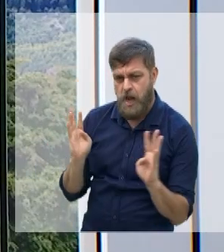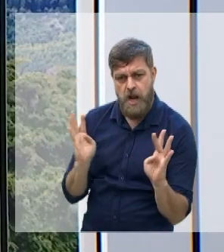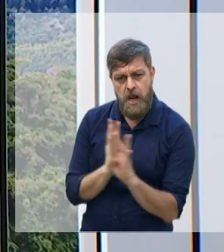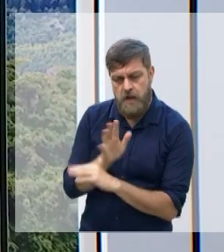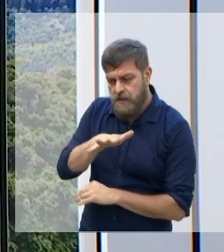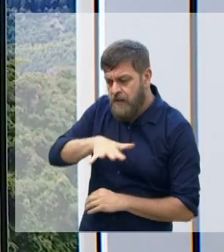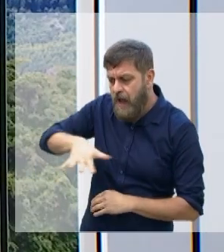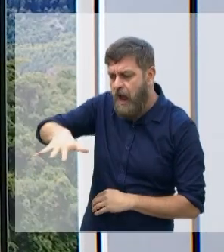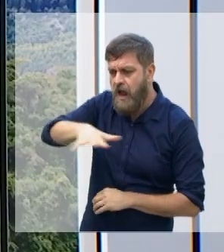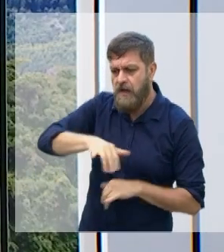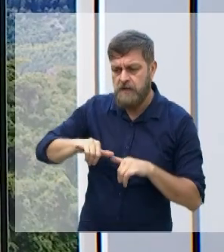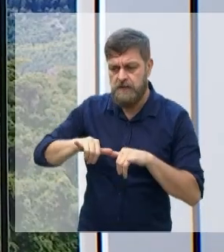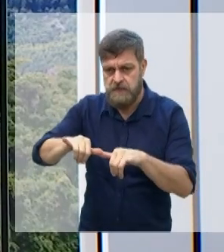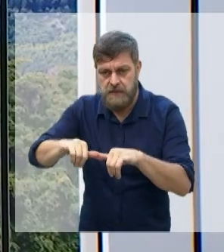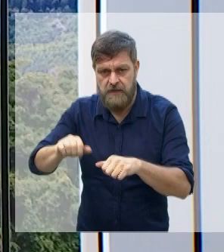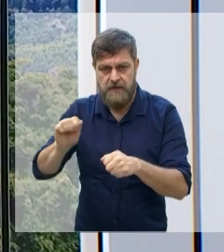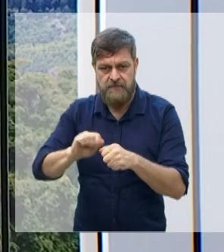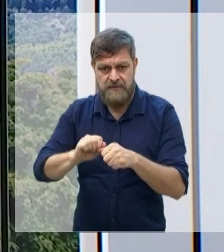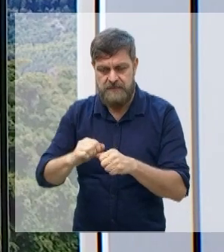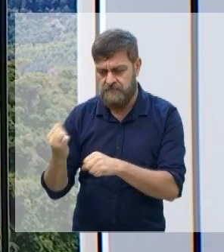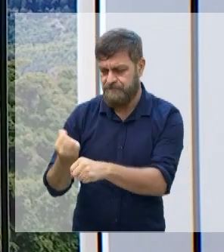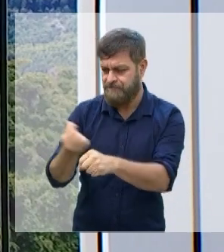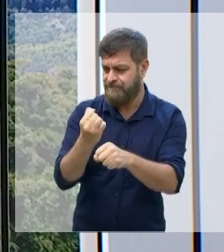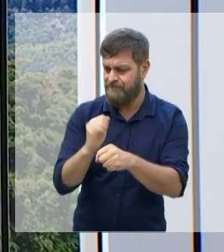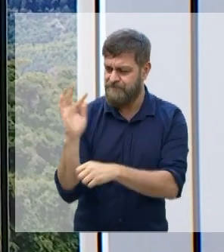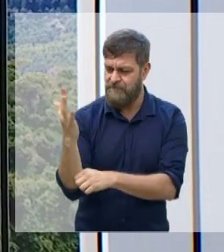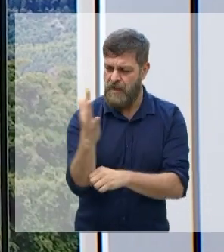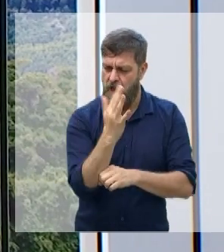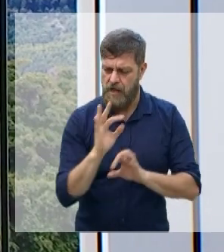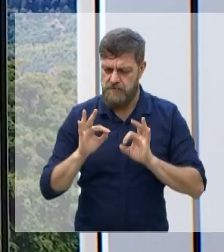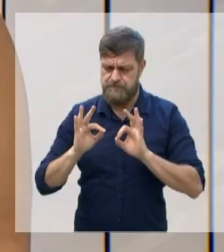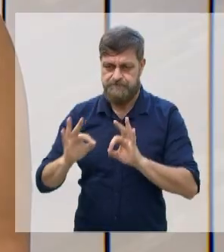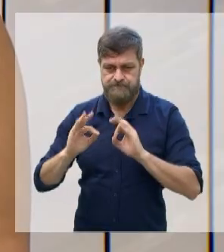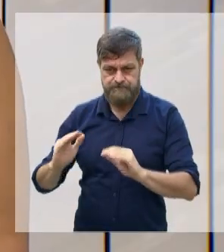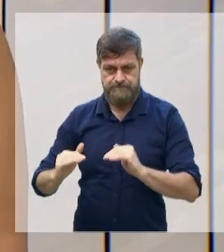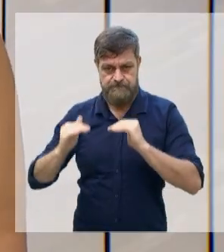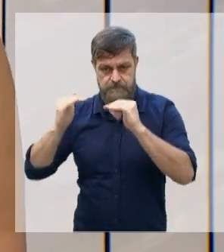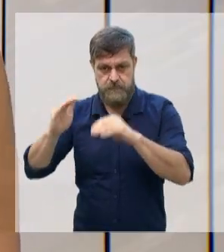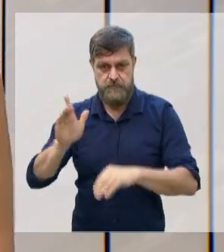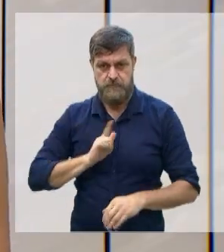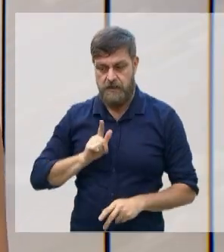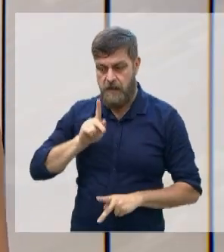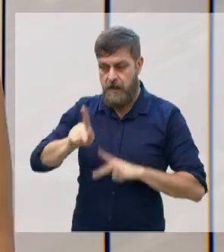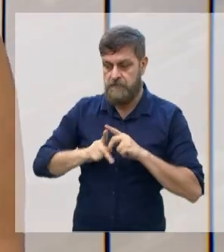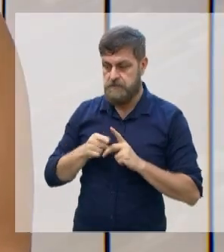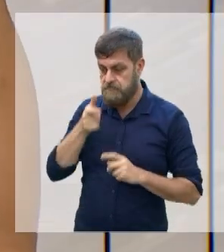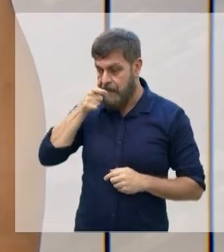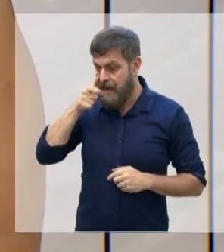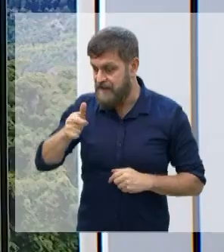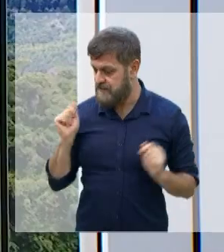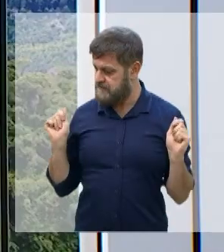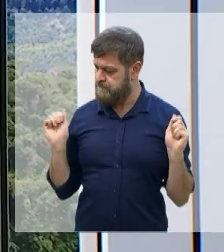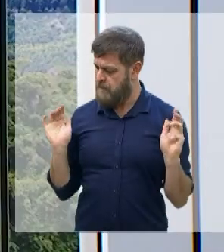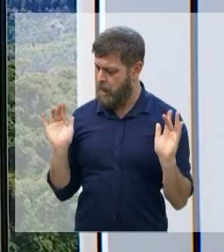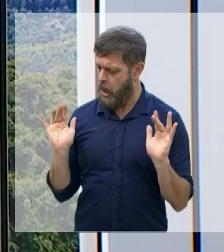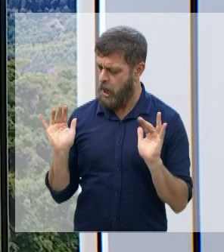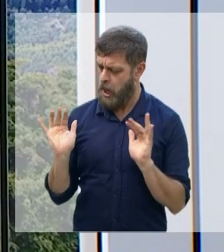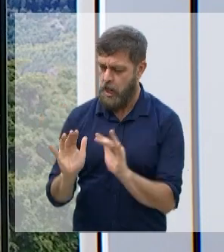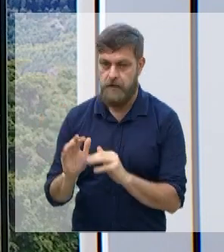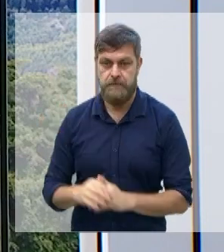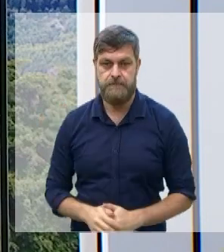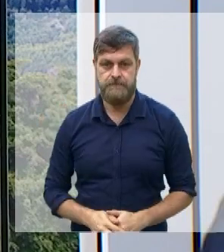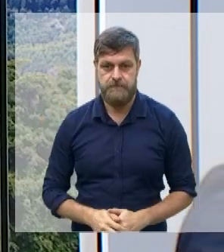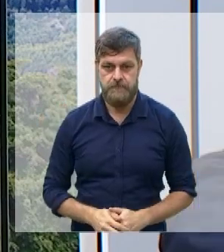região revitalização daquela área e também até para trazer um público maior para aquela região pois é eu fui